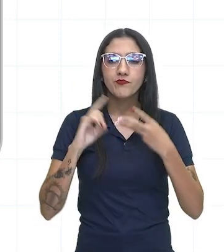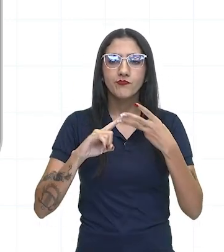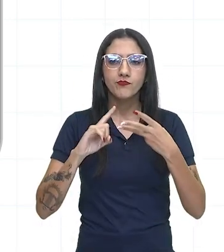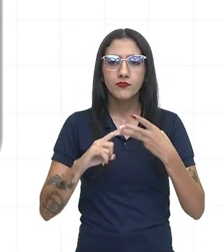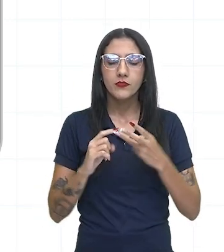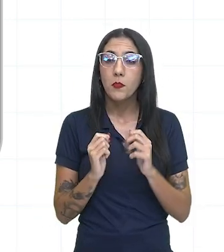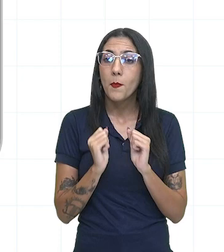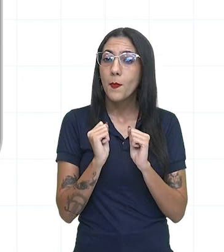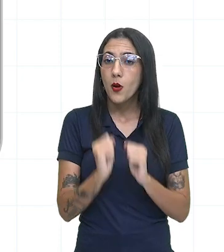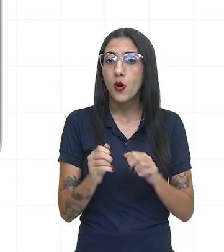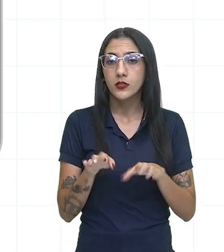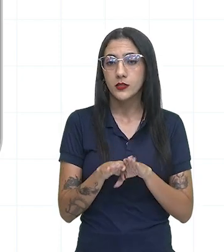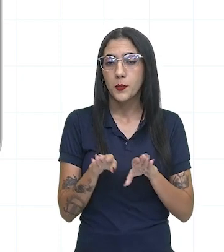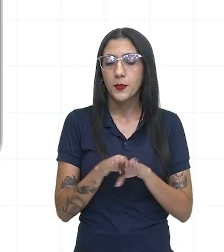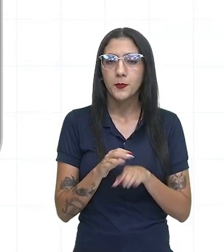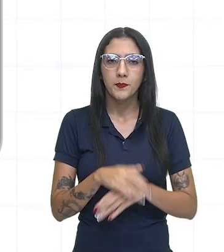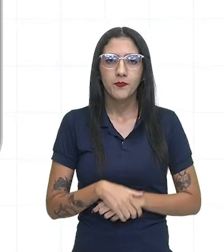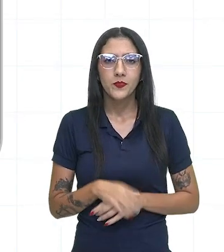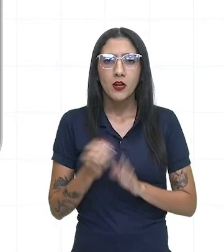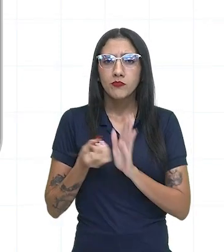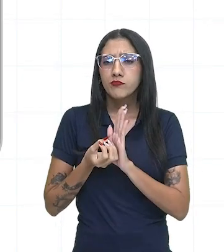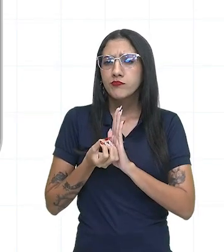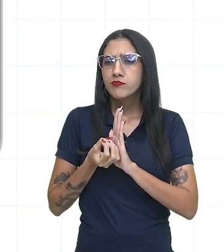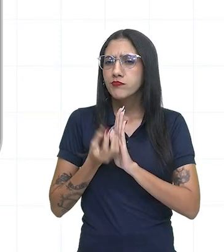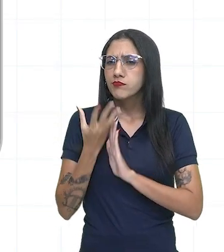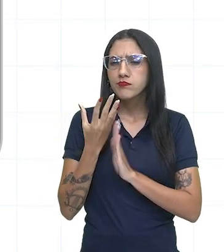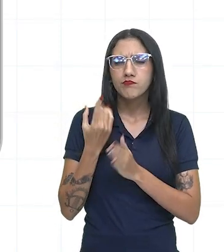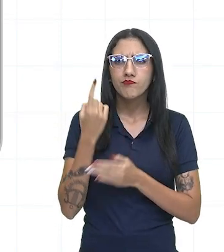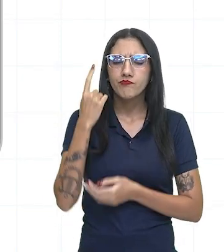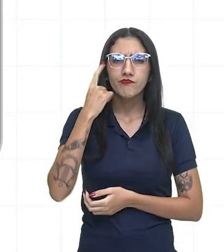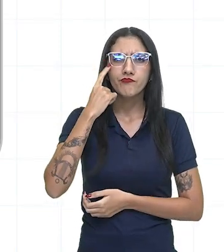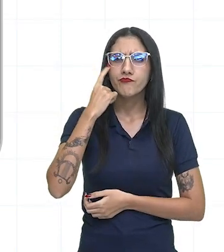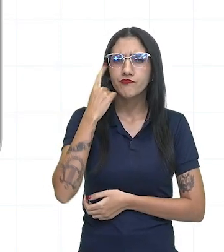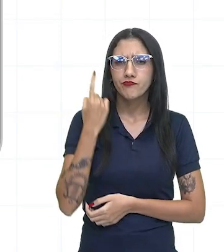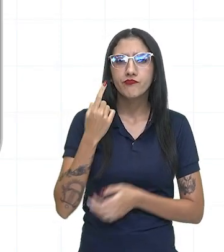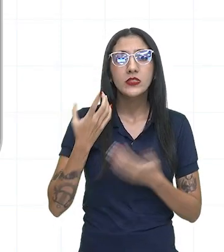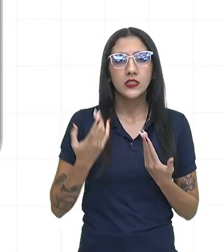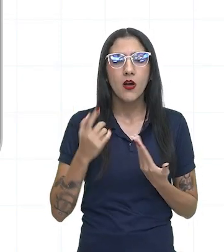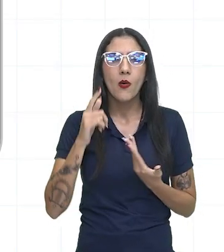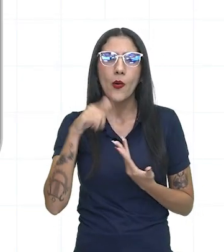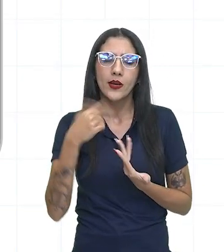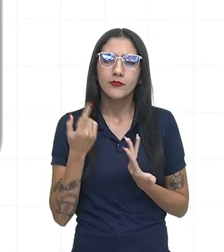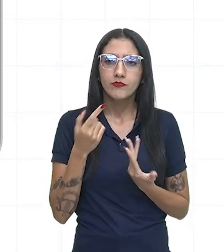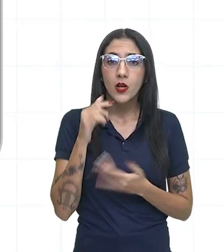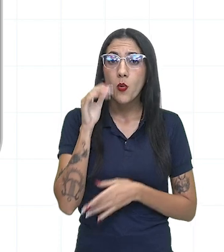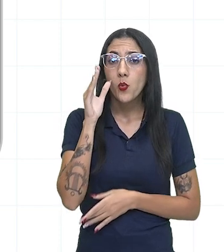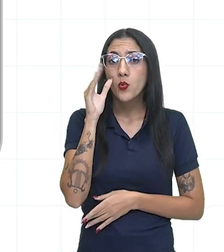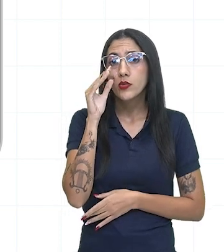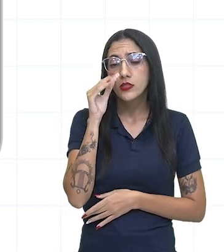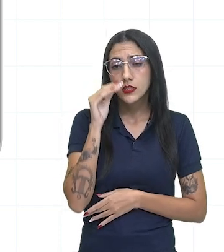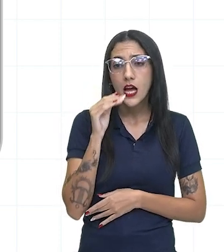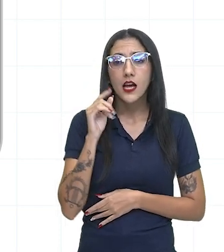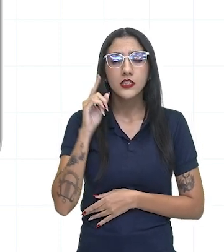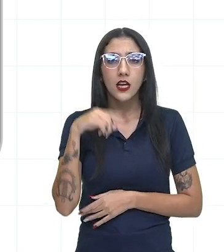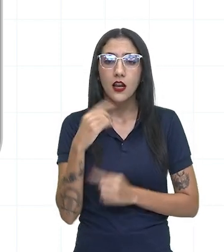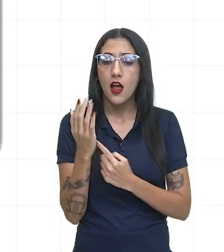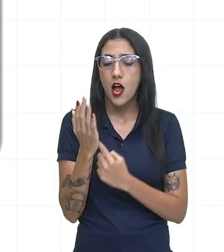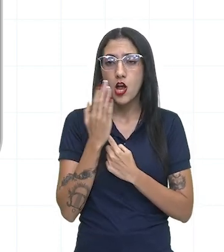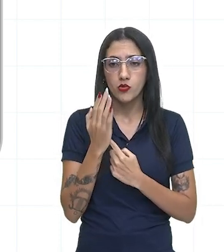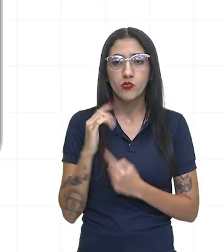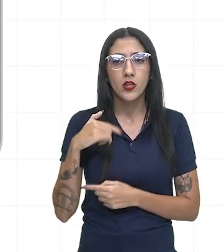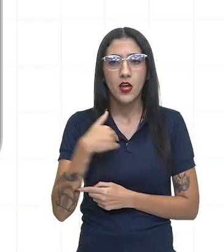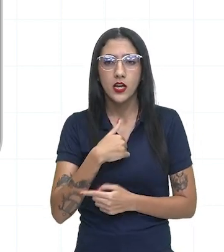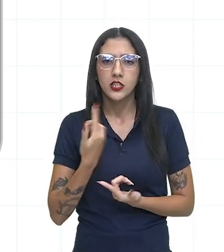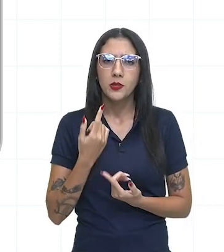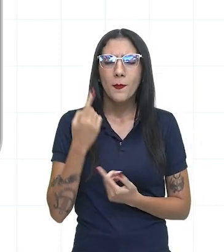podemos ver aí a formulação de hipóteses. Na formulação de hipótese, essa curiosidade, ela